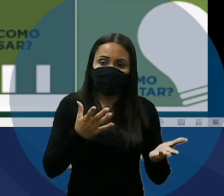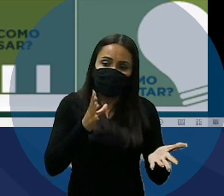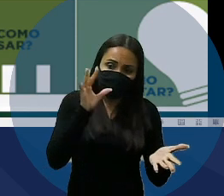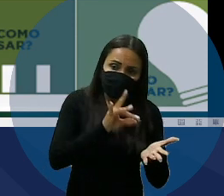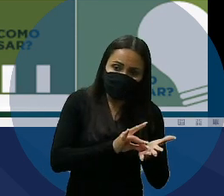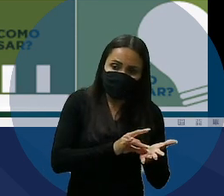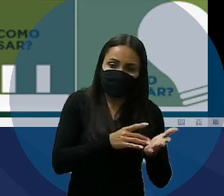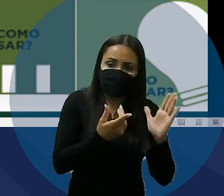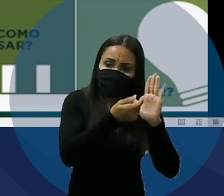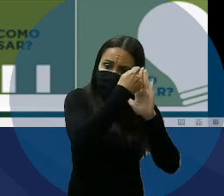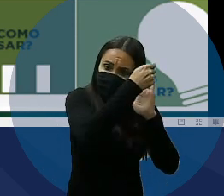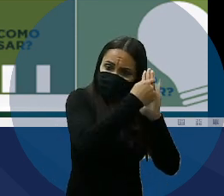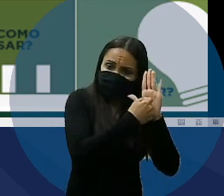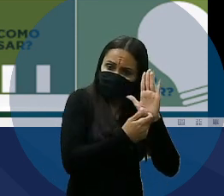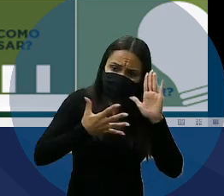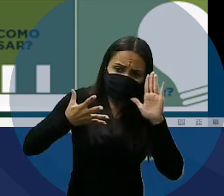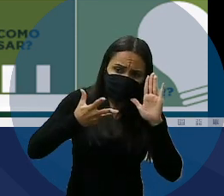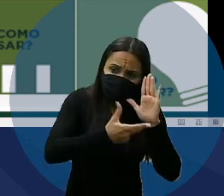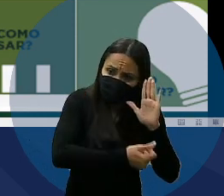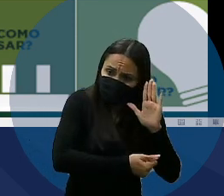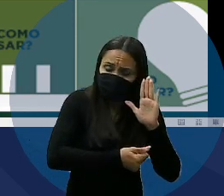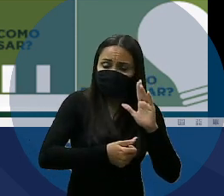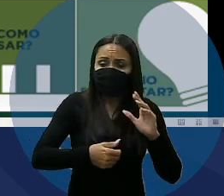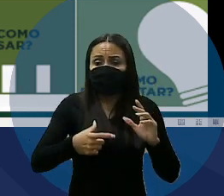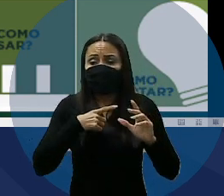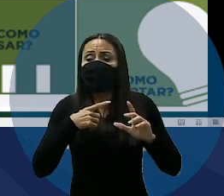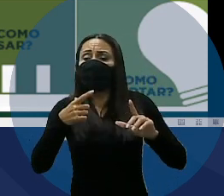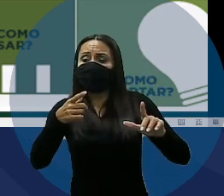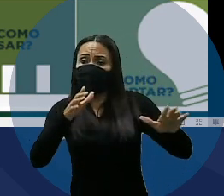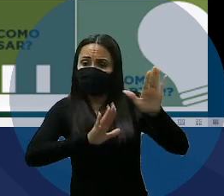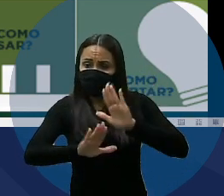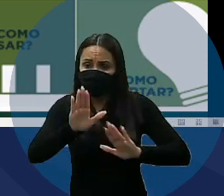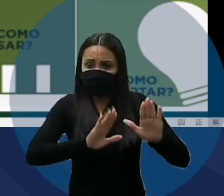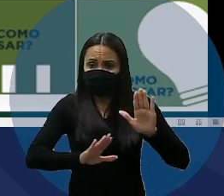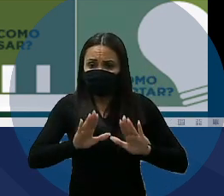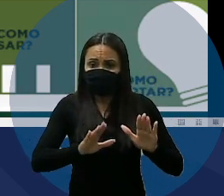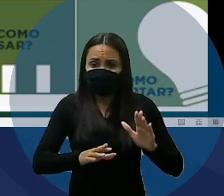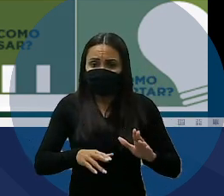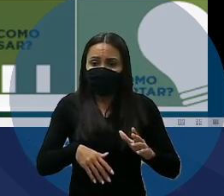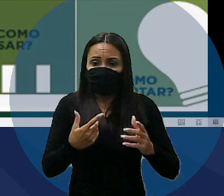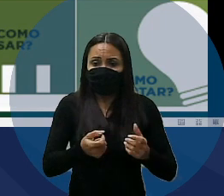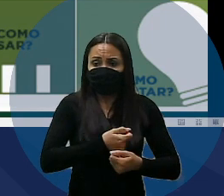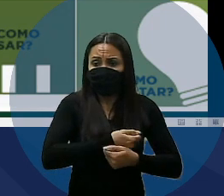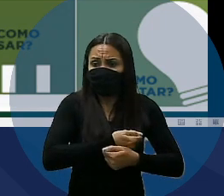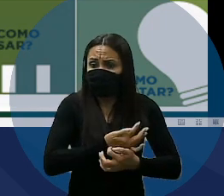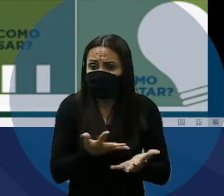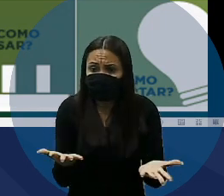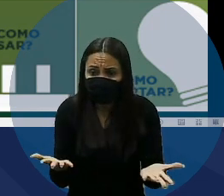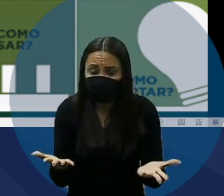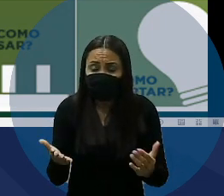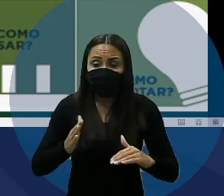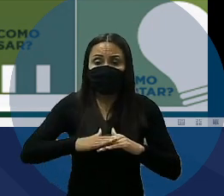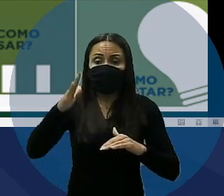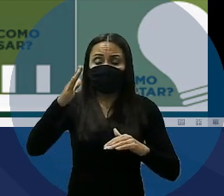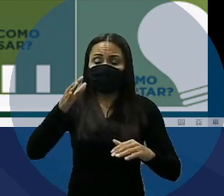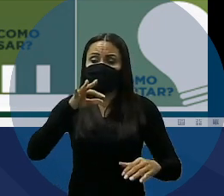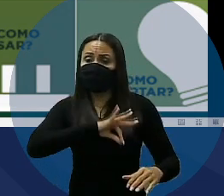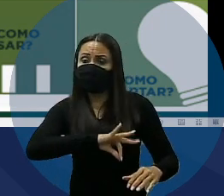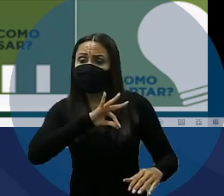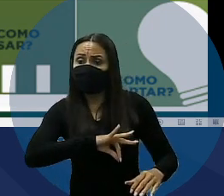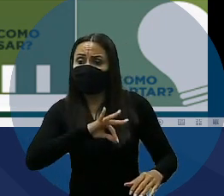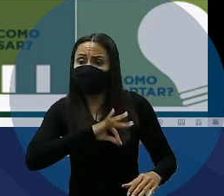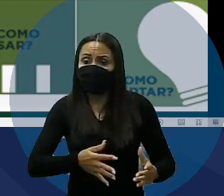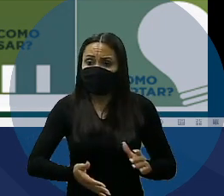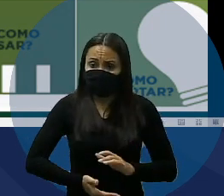surgir. E ter o cuidado de não gastar mais do que recebe, porque daí vai gerar dívidas.